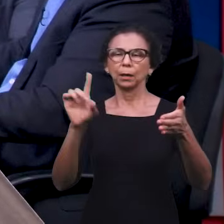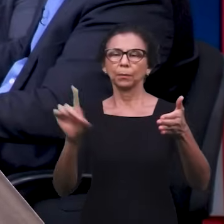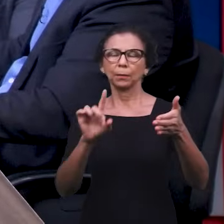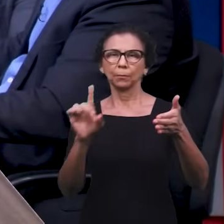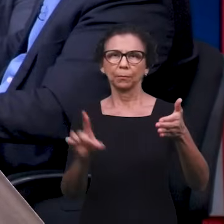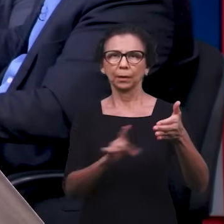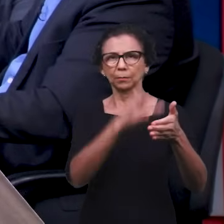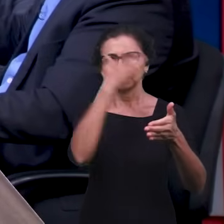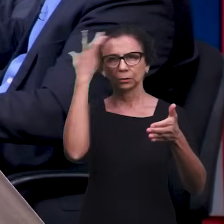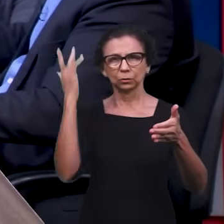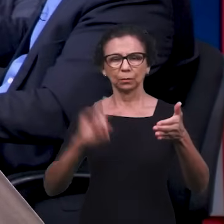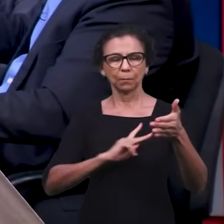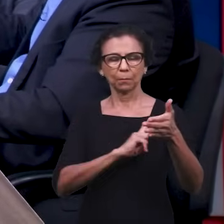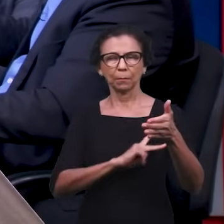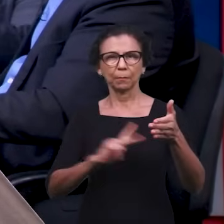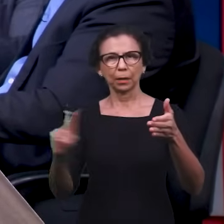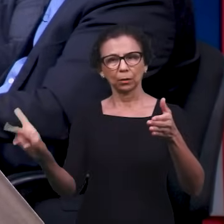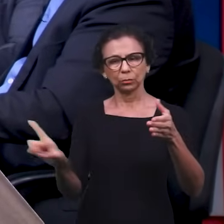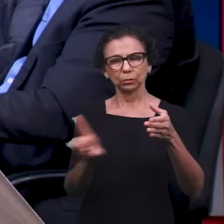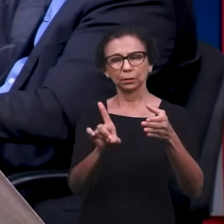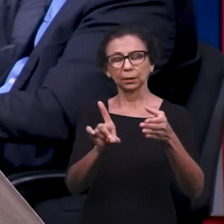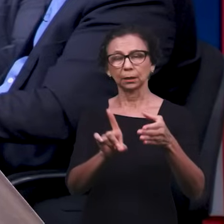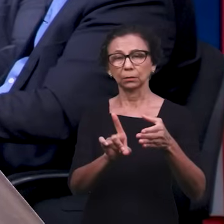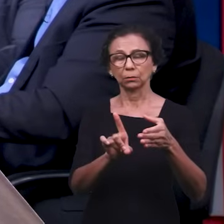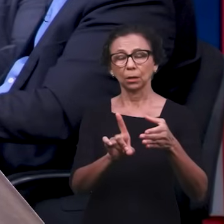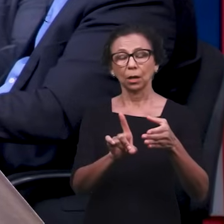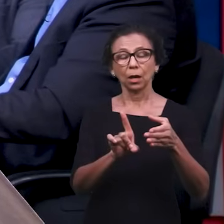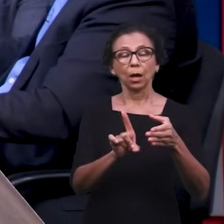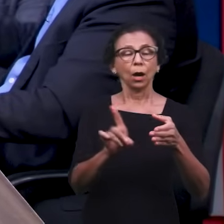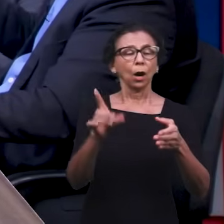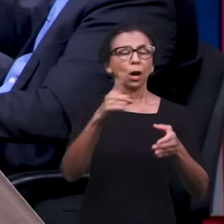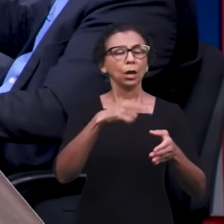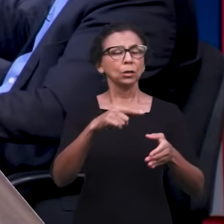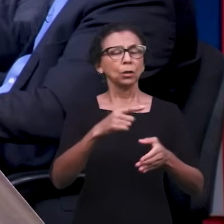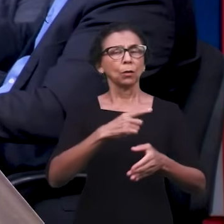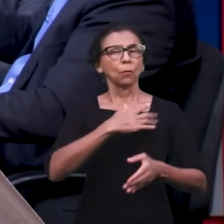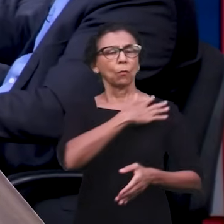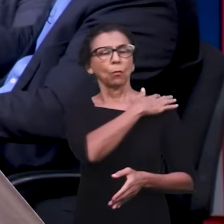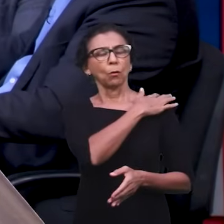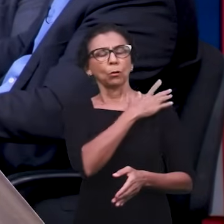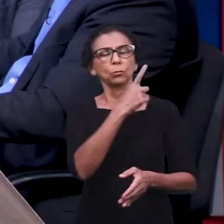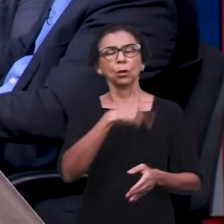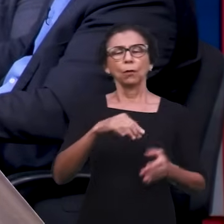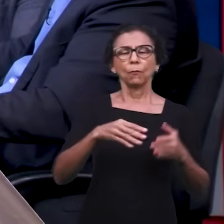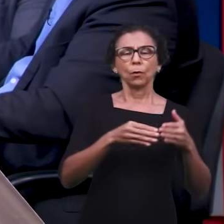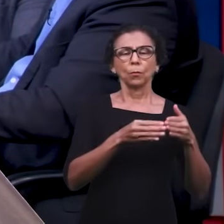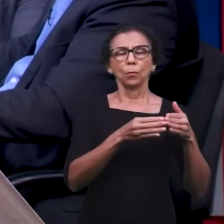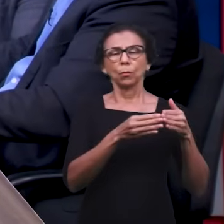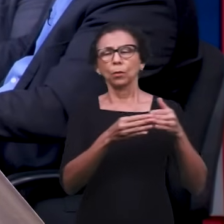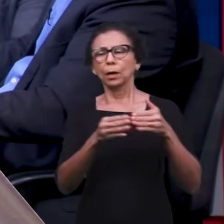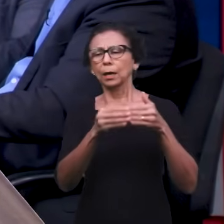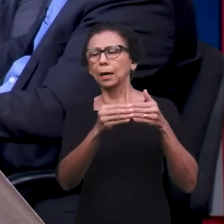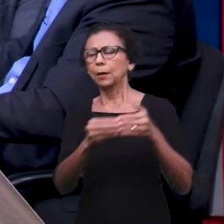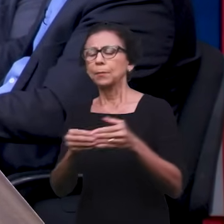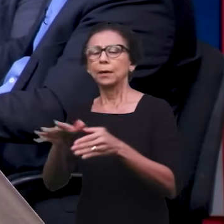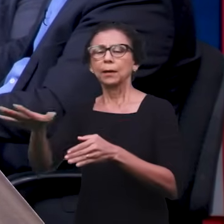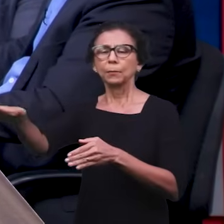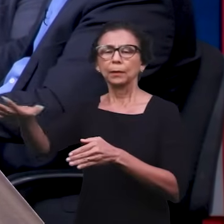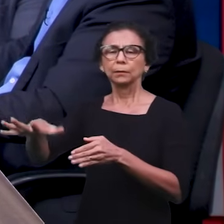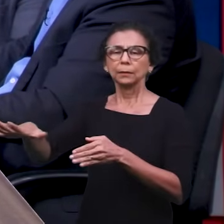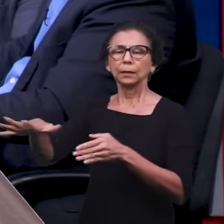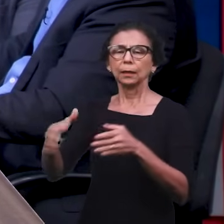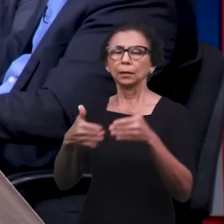lugar, mas aí Paulo falou assim, olha, o senhor revelou que a navegação vai ser bem incômoda, nós vamos passar